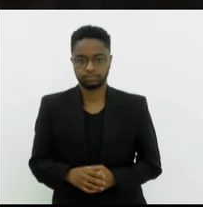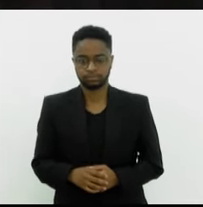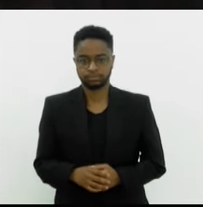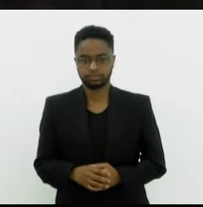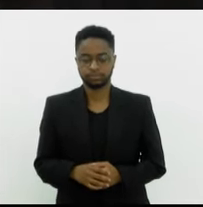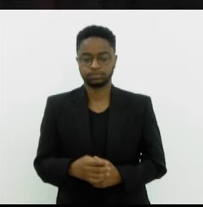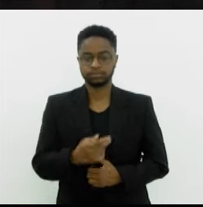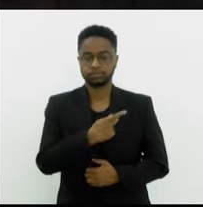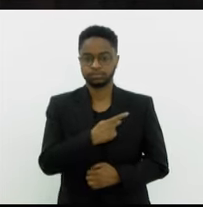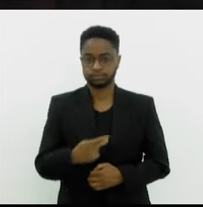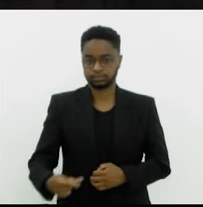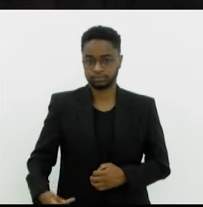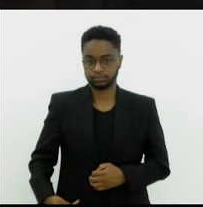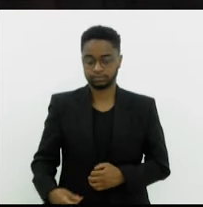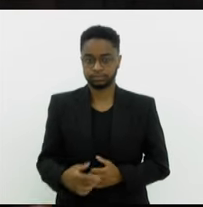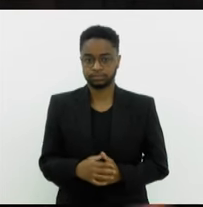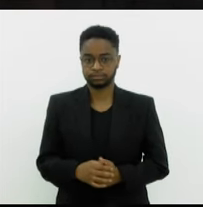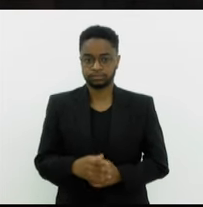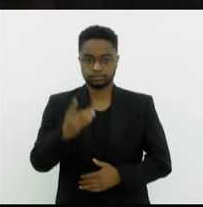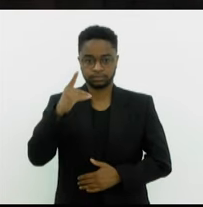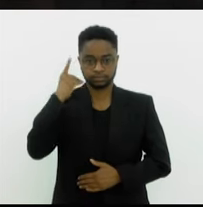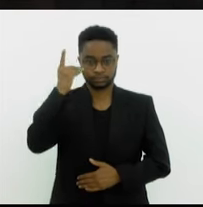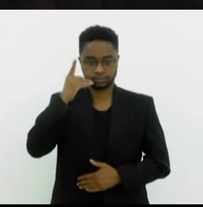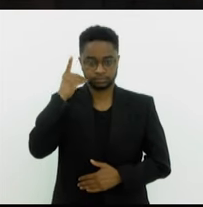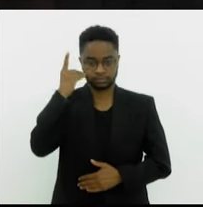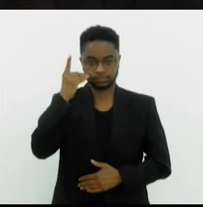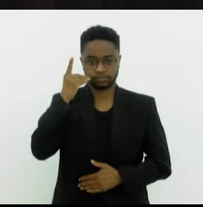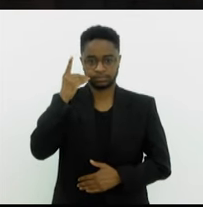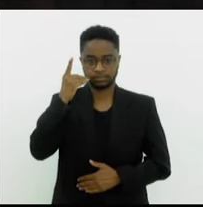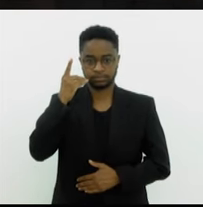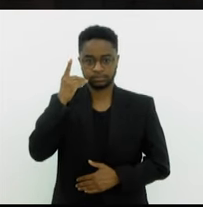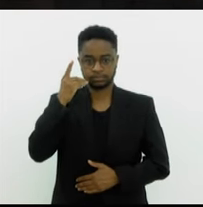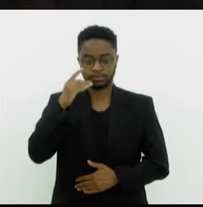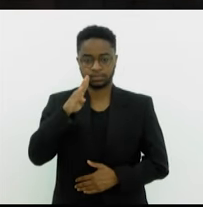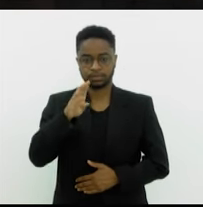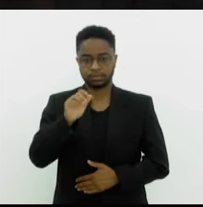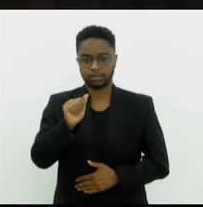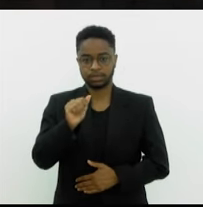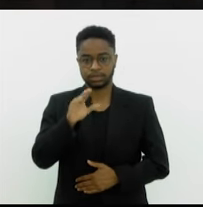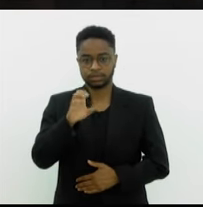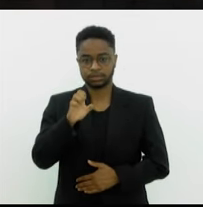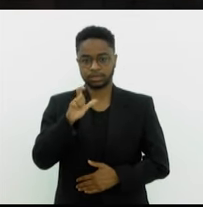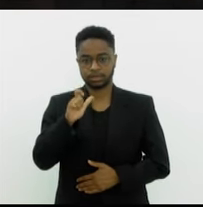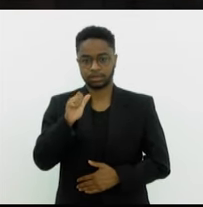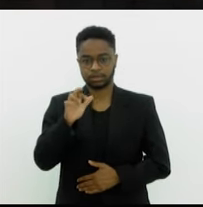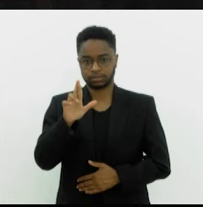Senhor presidente, deputado Rodrigo Bacelar,